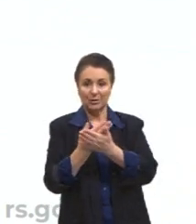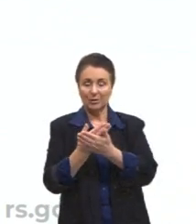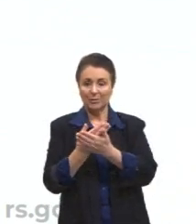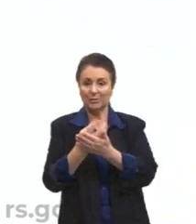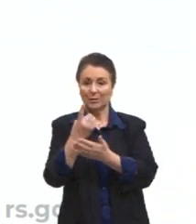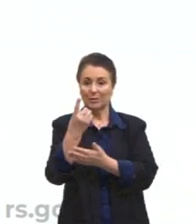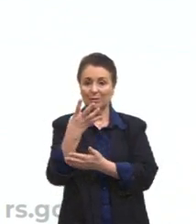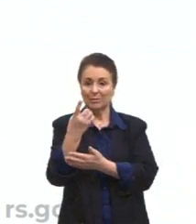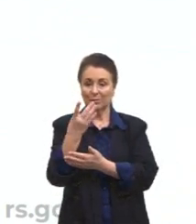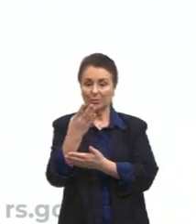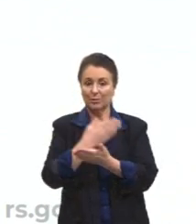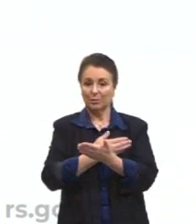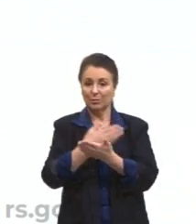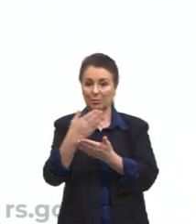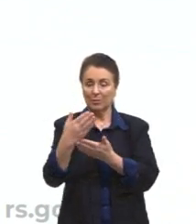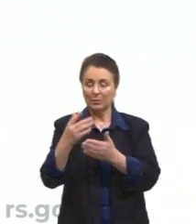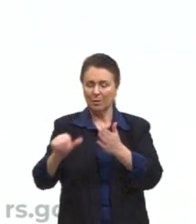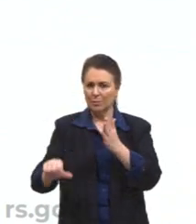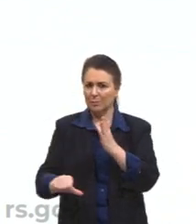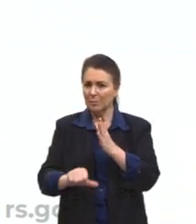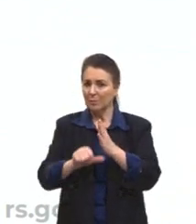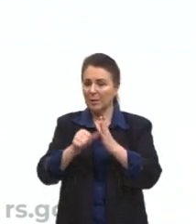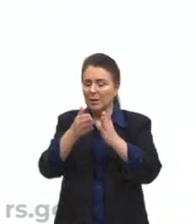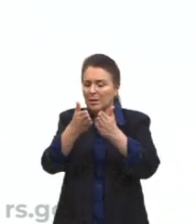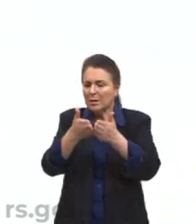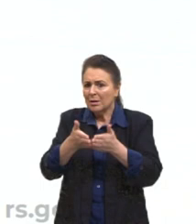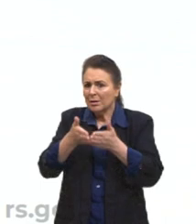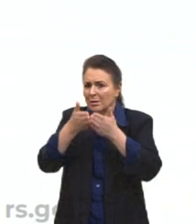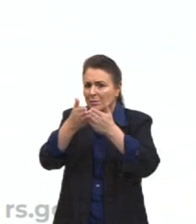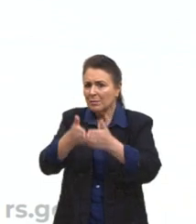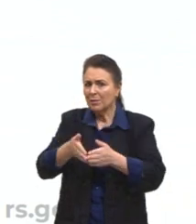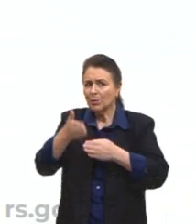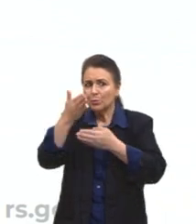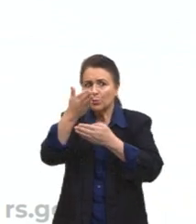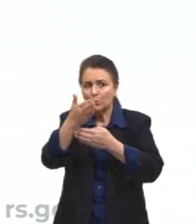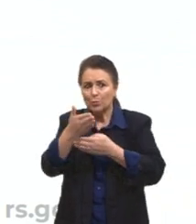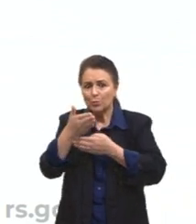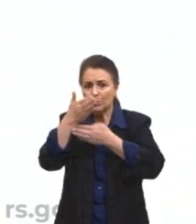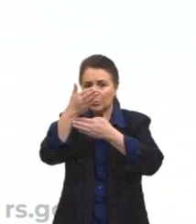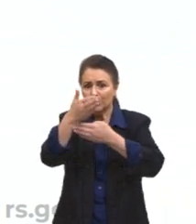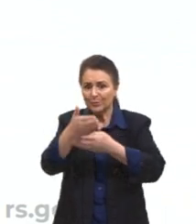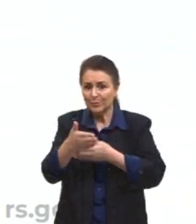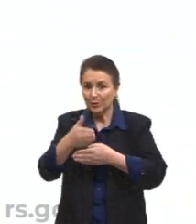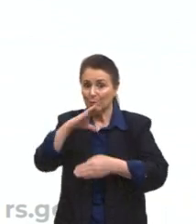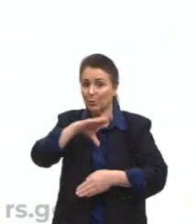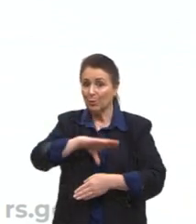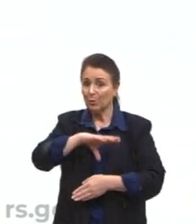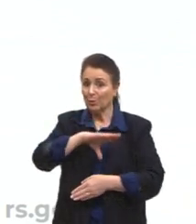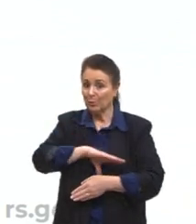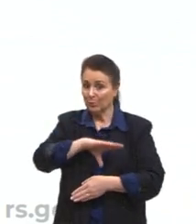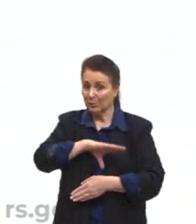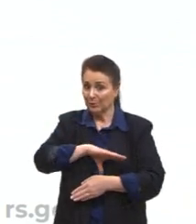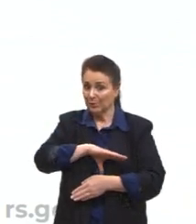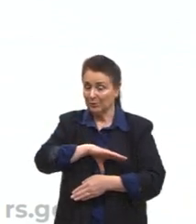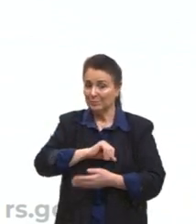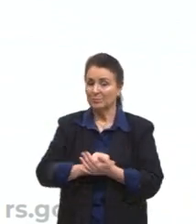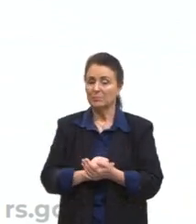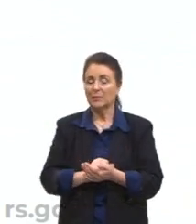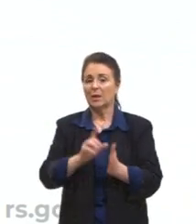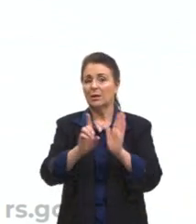e que tem início lá com as primeiras navegações com os portugueses né e a partir da década de 90